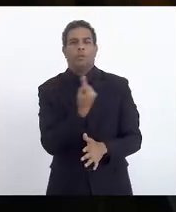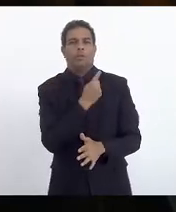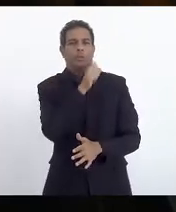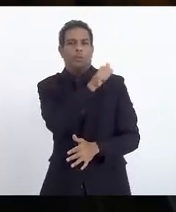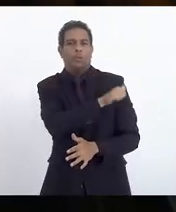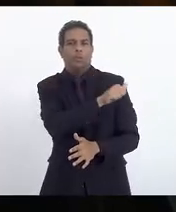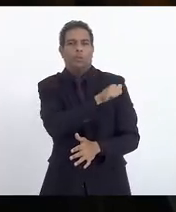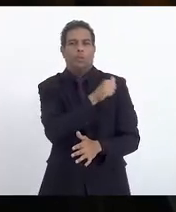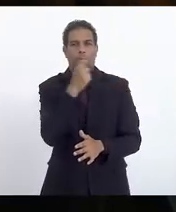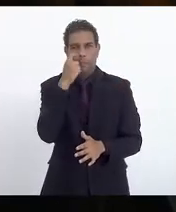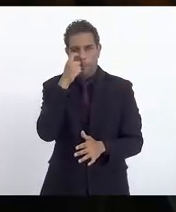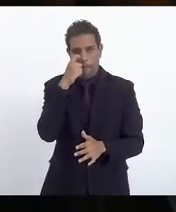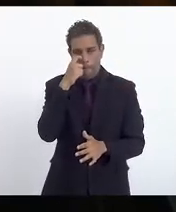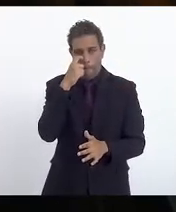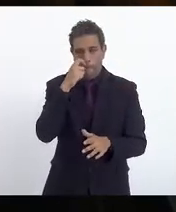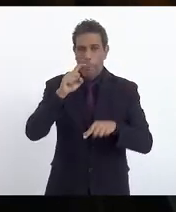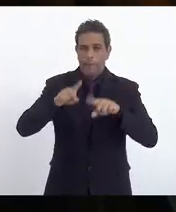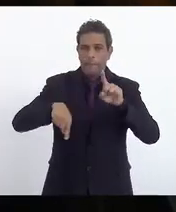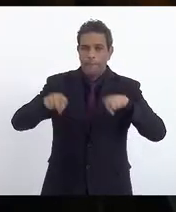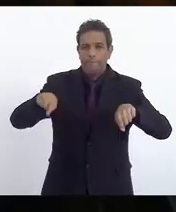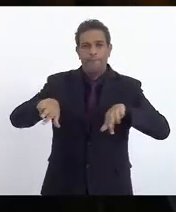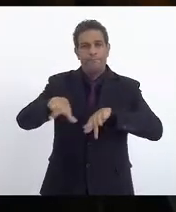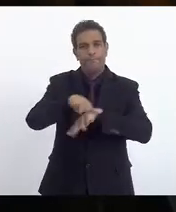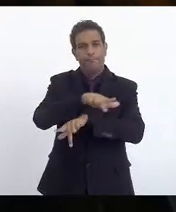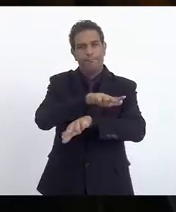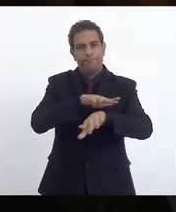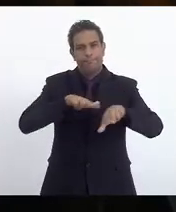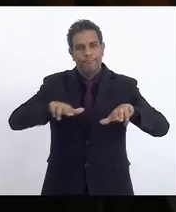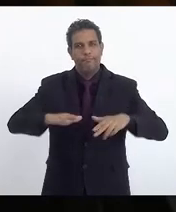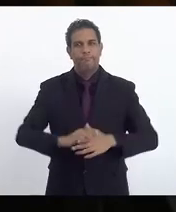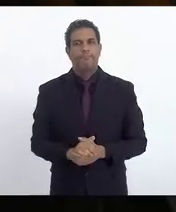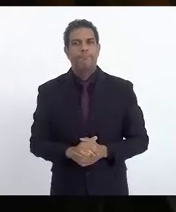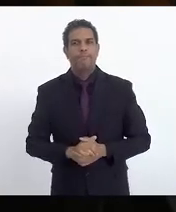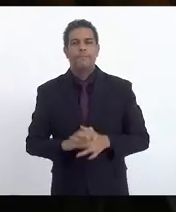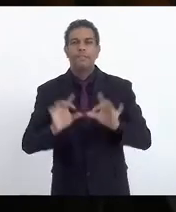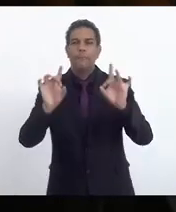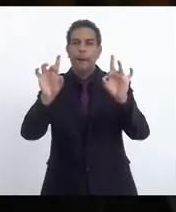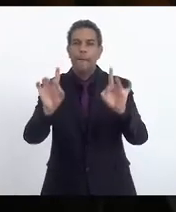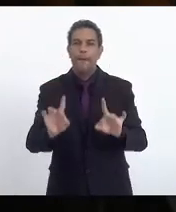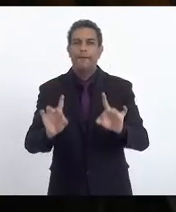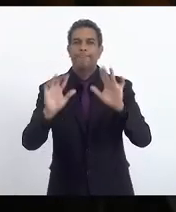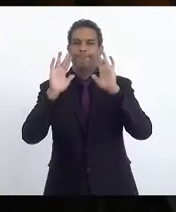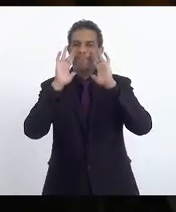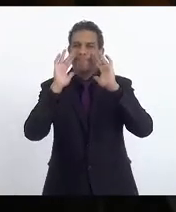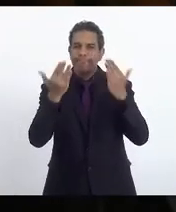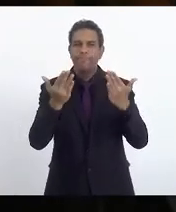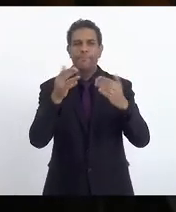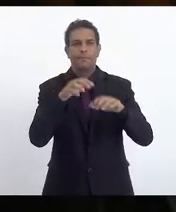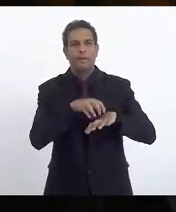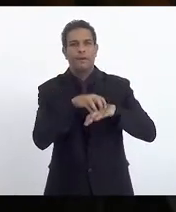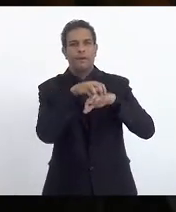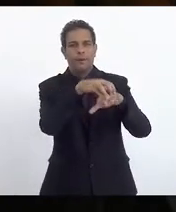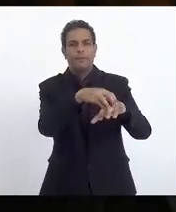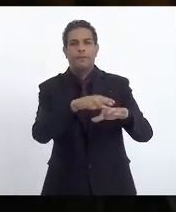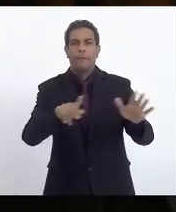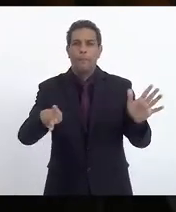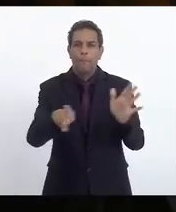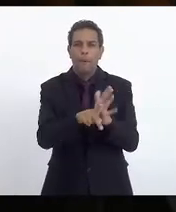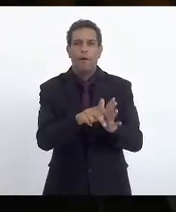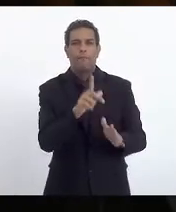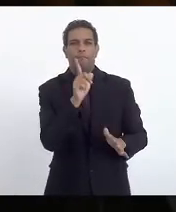por várias razões por várias razões especificamente no caso do transporte aquaviário